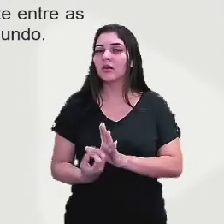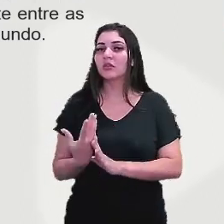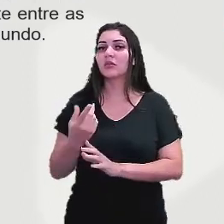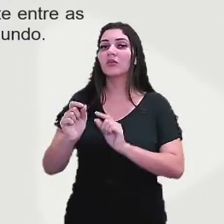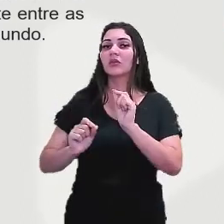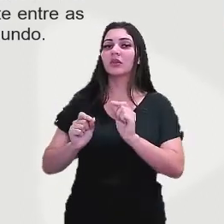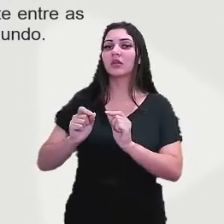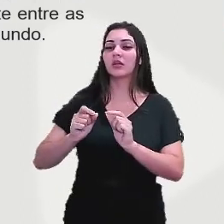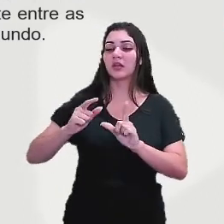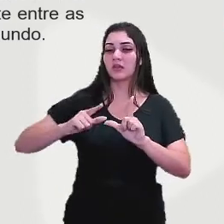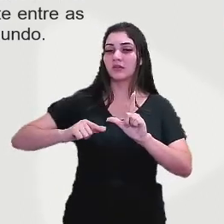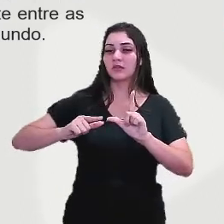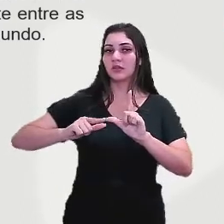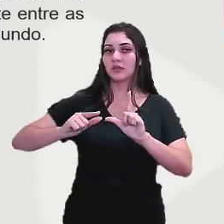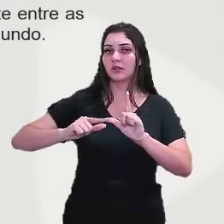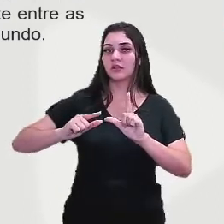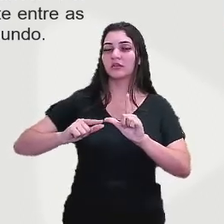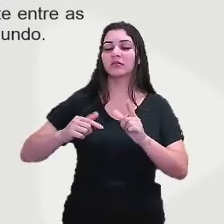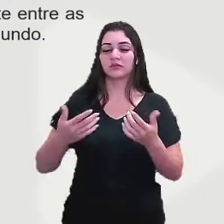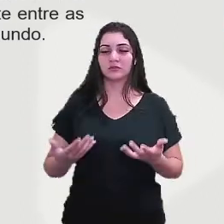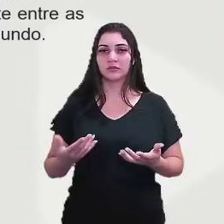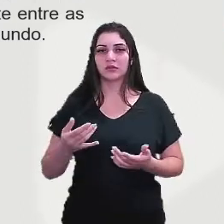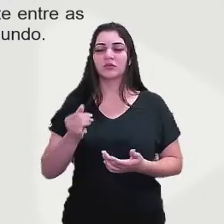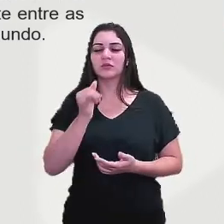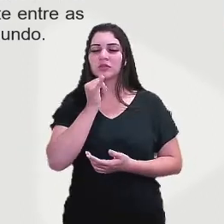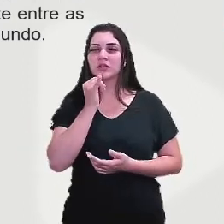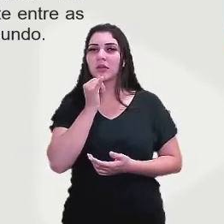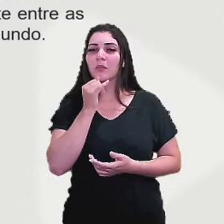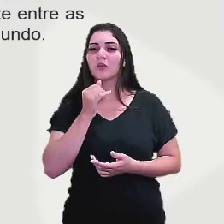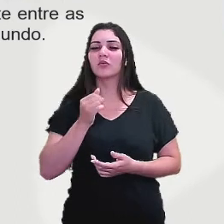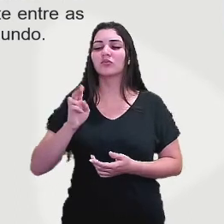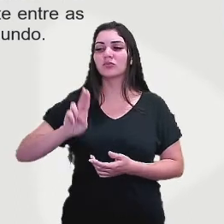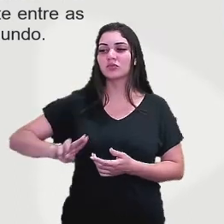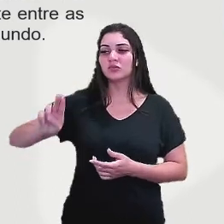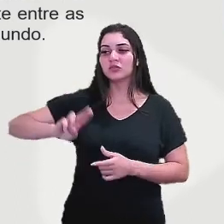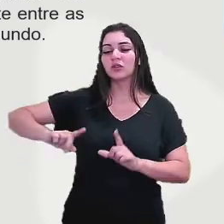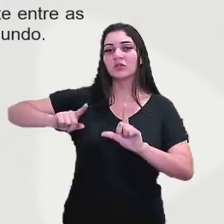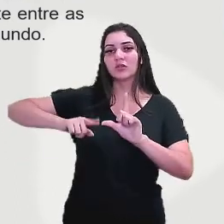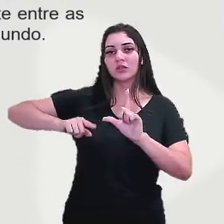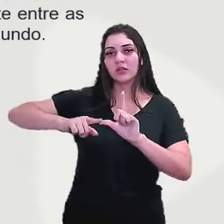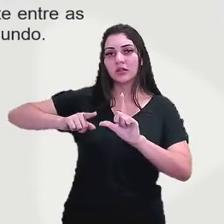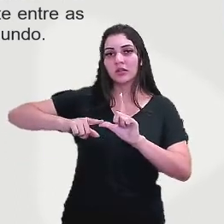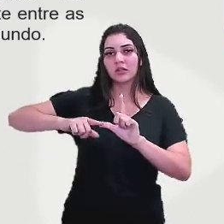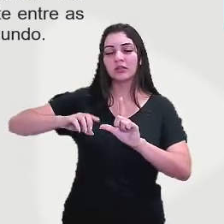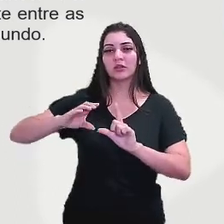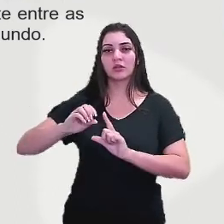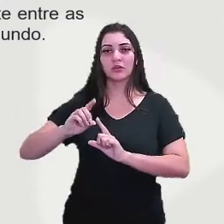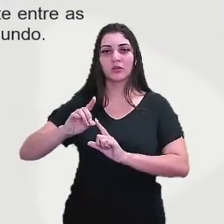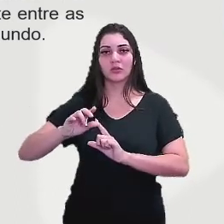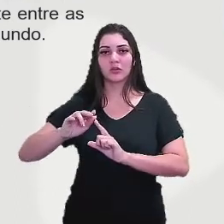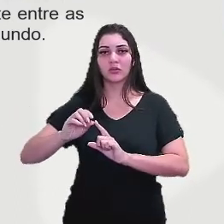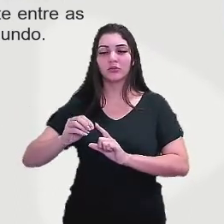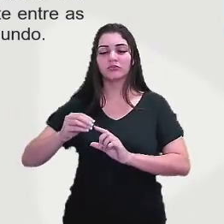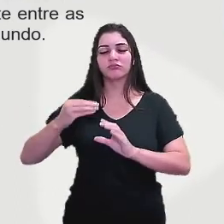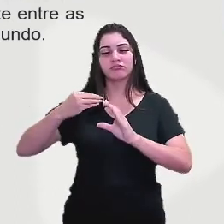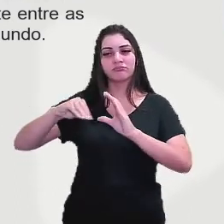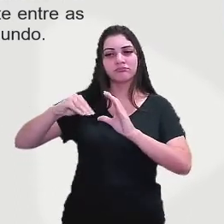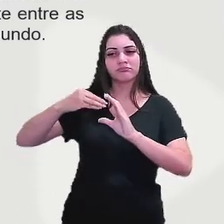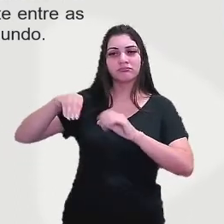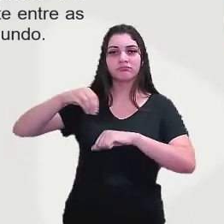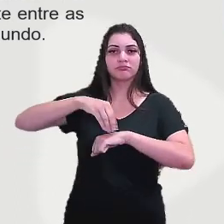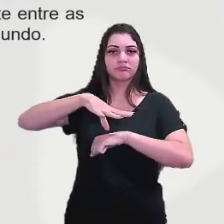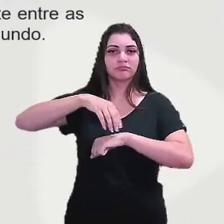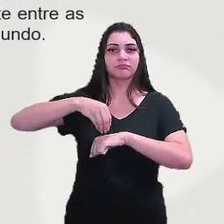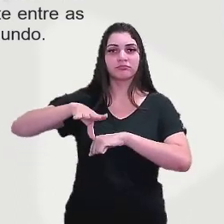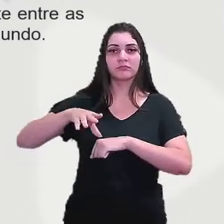códigos, que é uma utilização de códigos e sinais para transmitir informações entre os seres humanos. Foi desenvolvida de